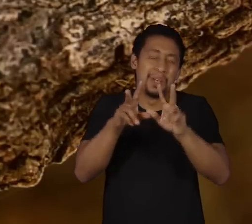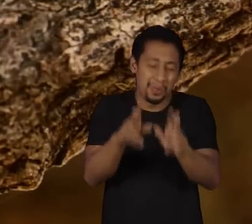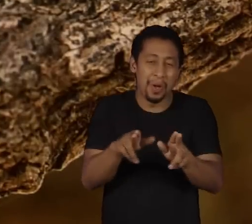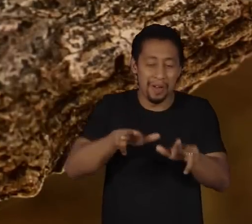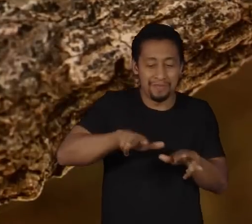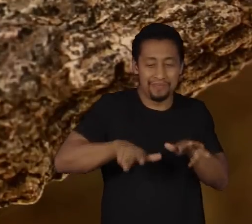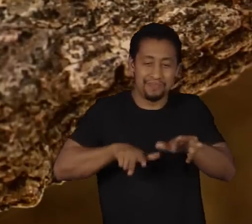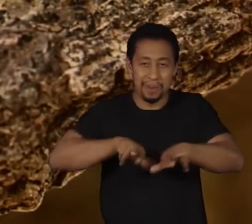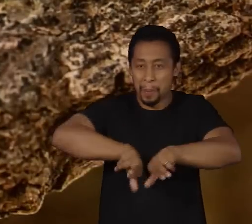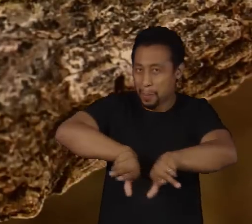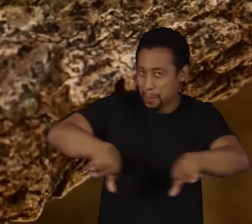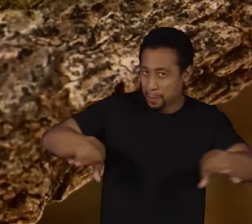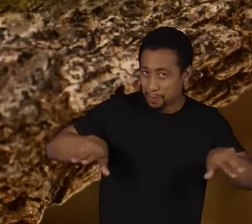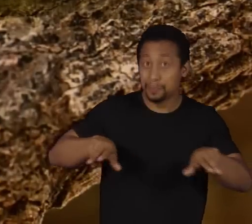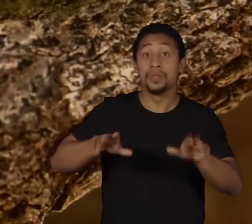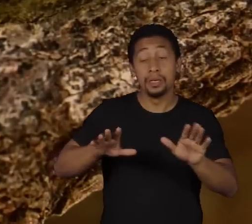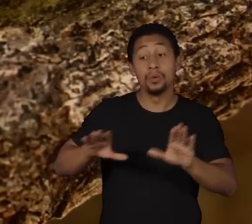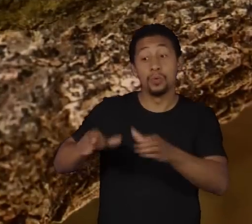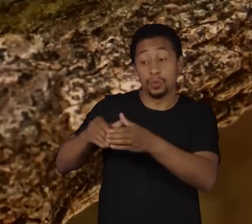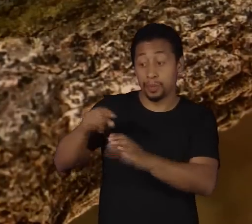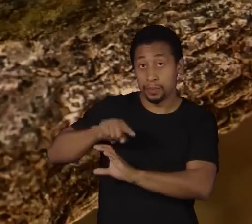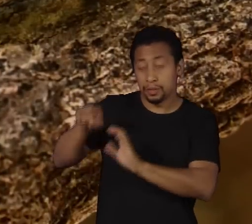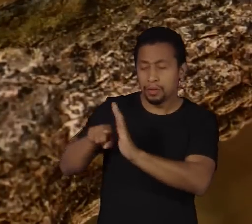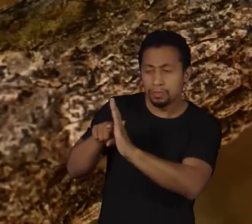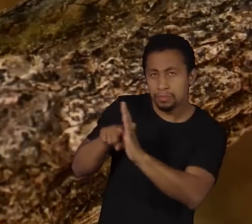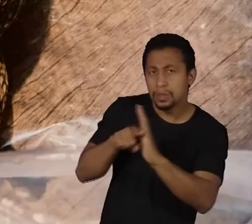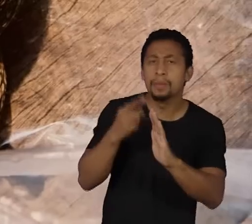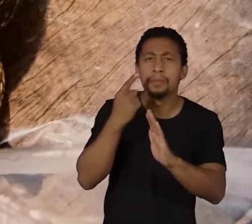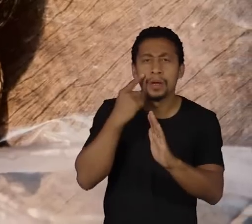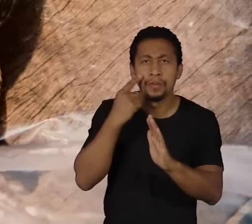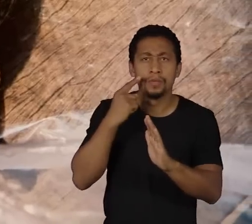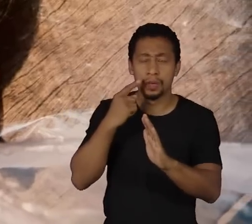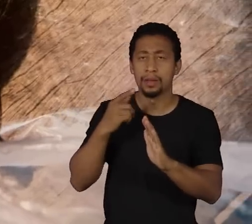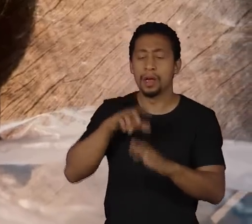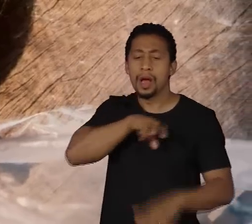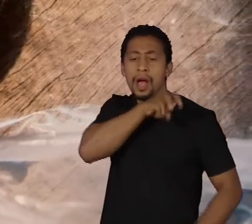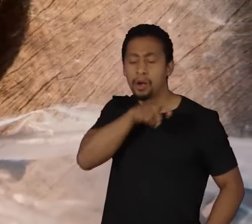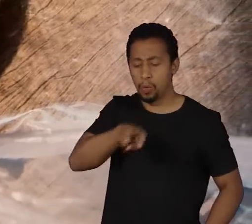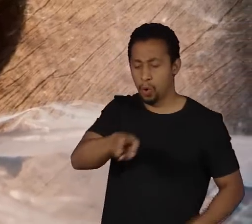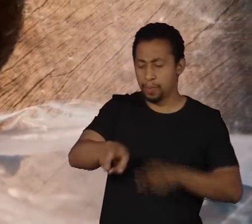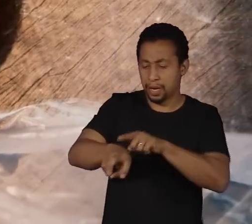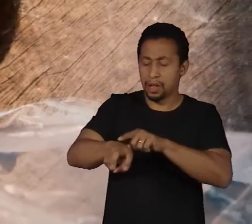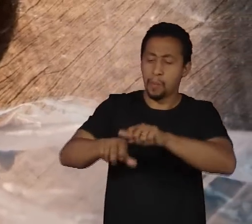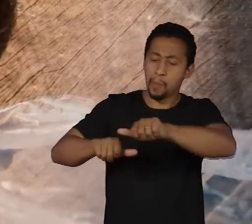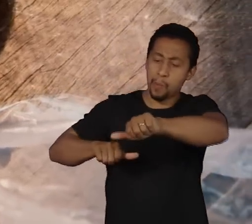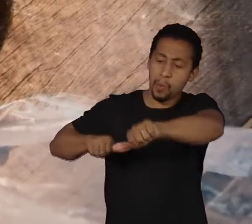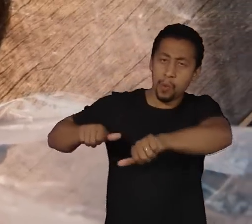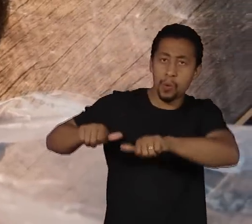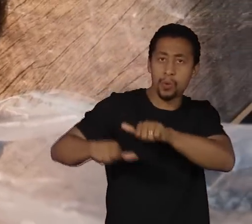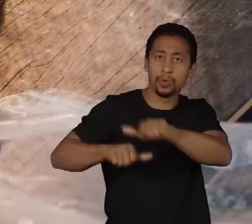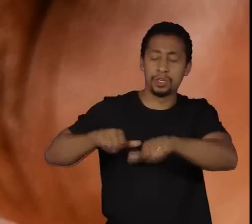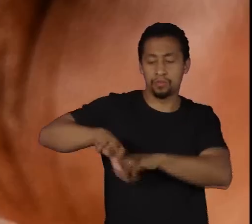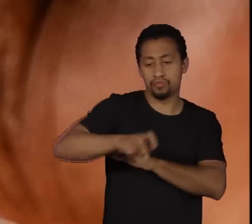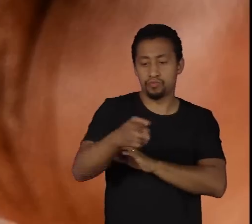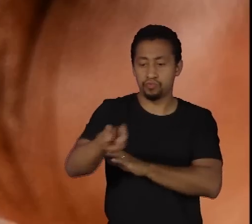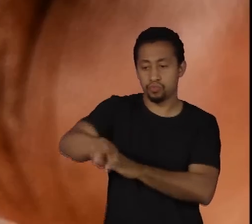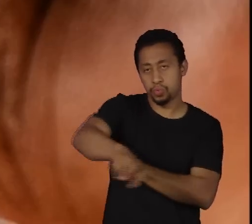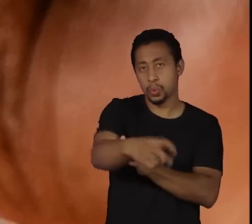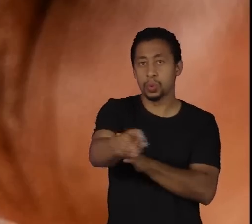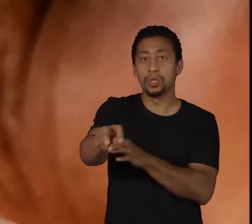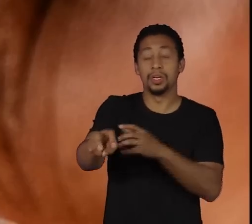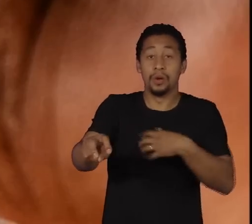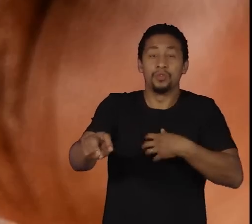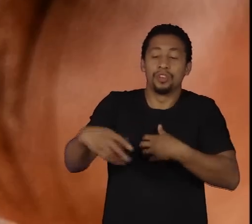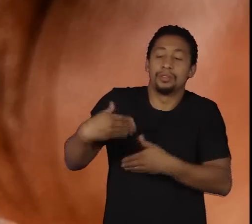Os pesquisadores investigam possíveis transformações na morfologia, na forma das espécies ao longo